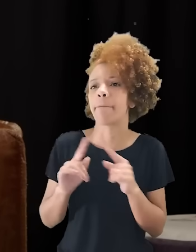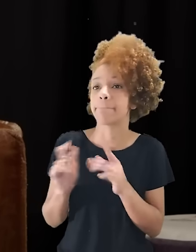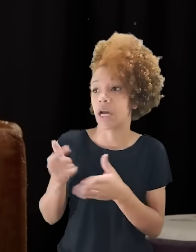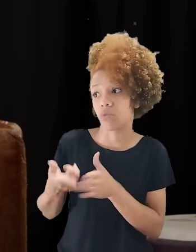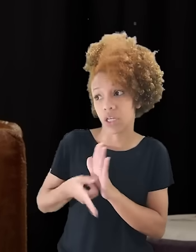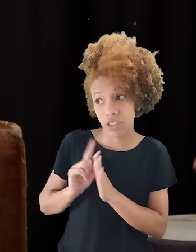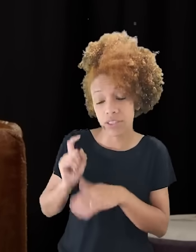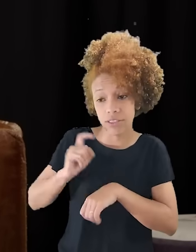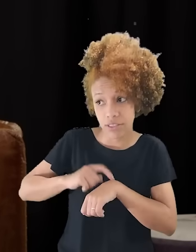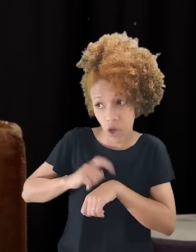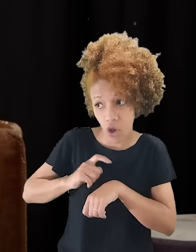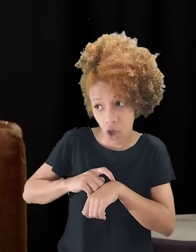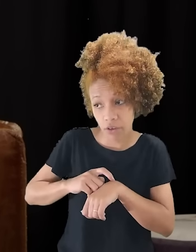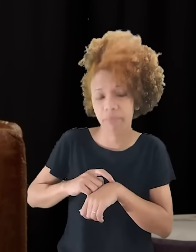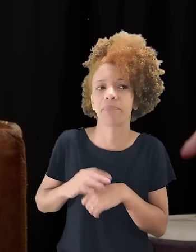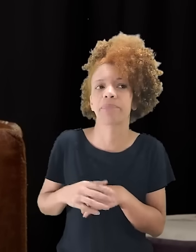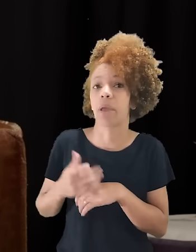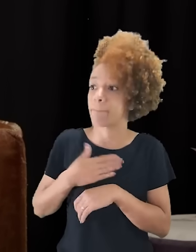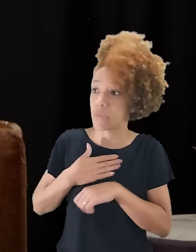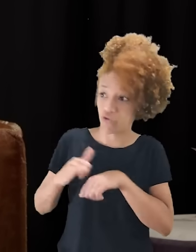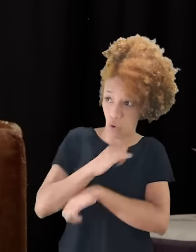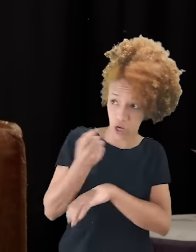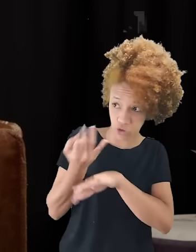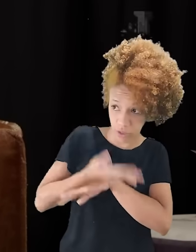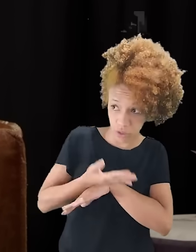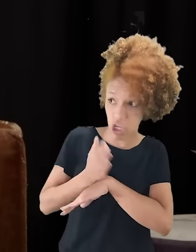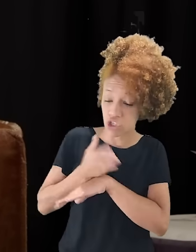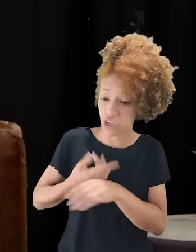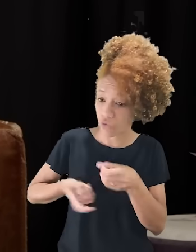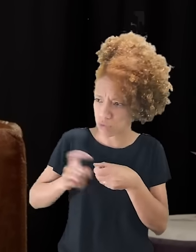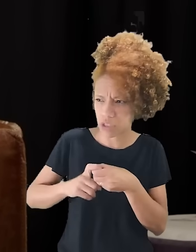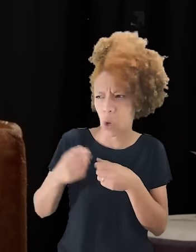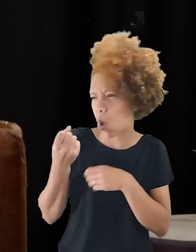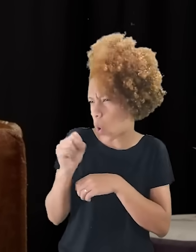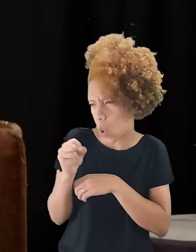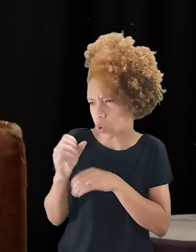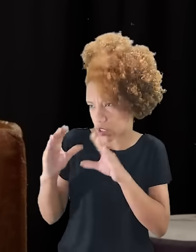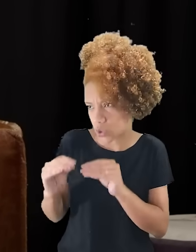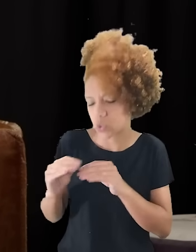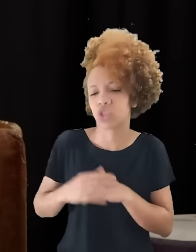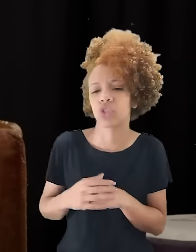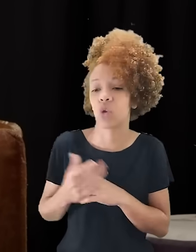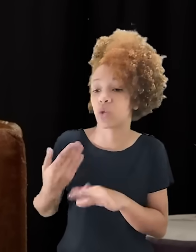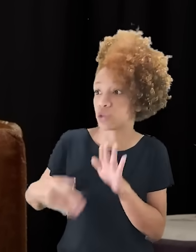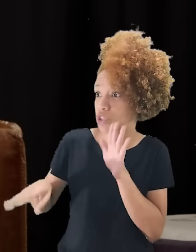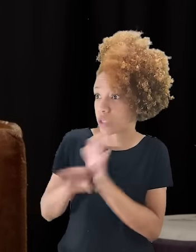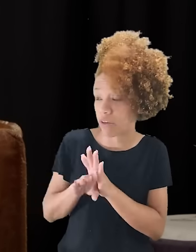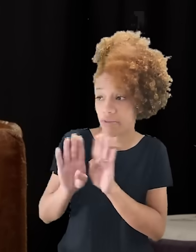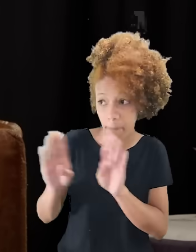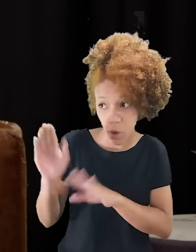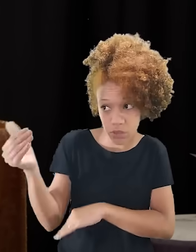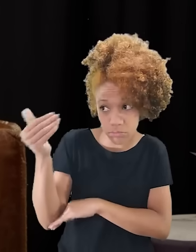tinha pago antes o hotel e na hora que eu meu voo era de madrugada eu tava voltando era umas 8 horas da noite na hora que eu cheguei na